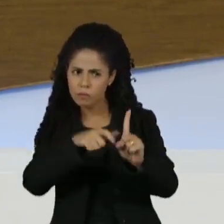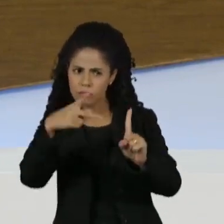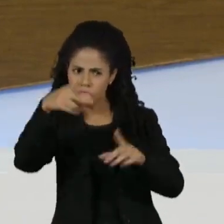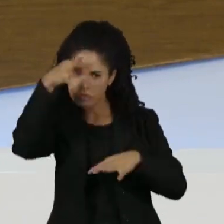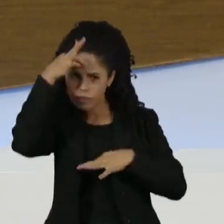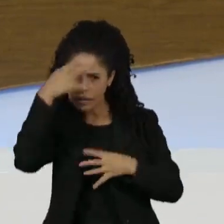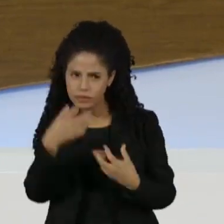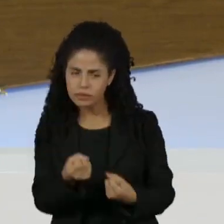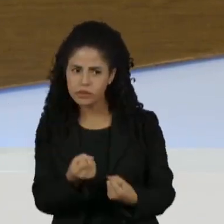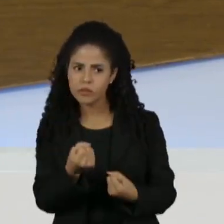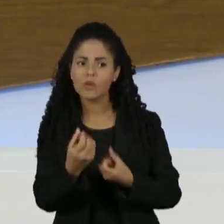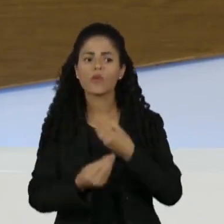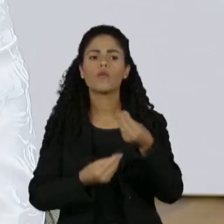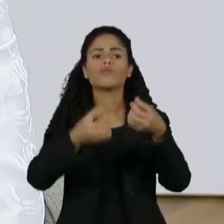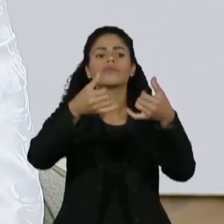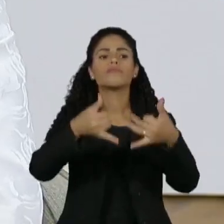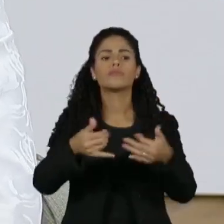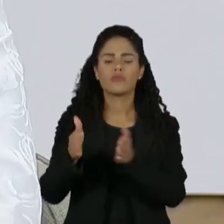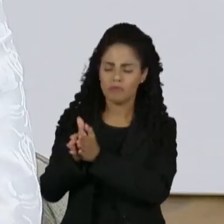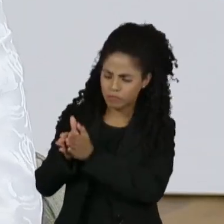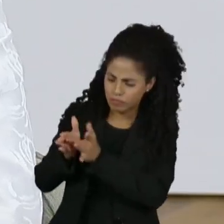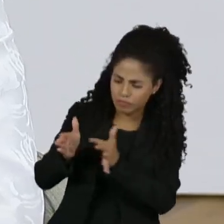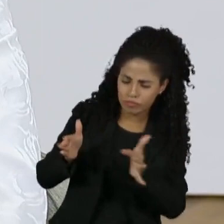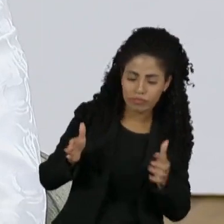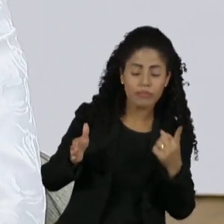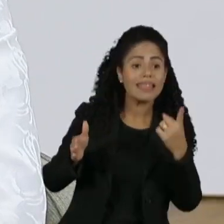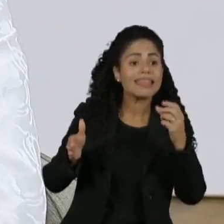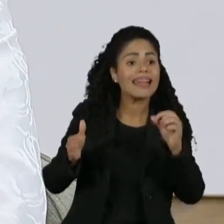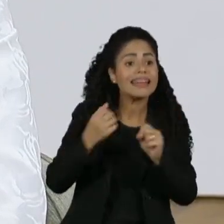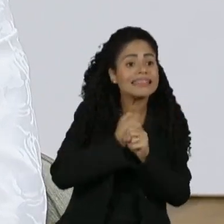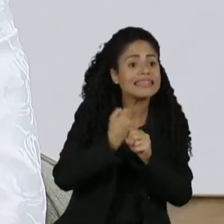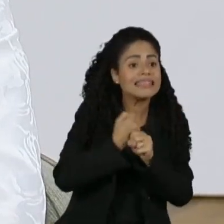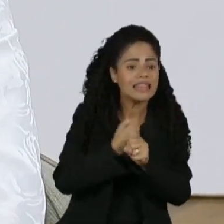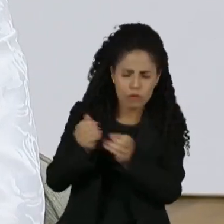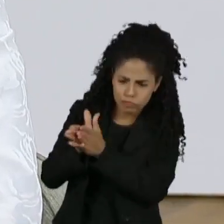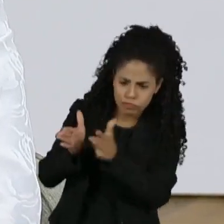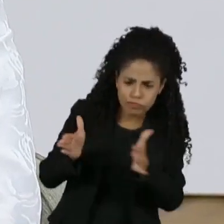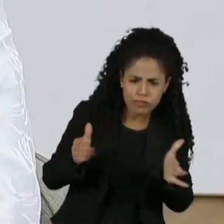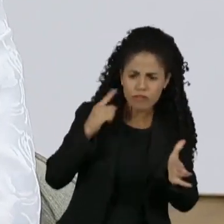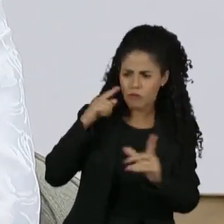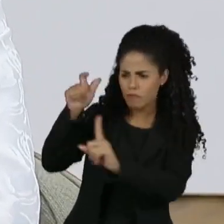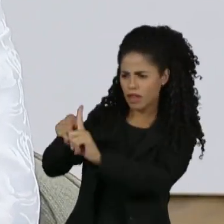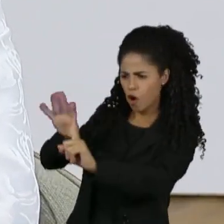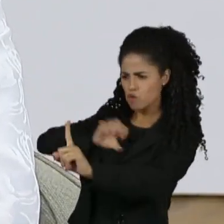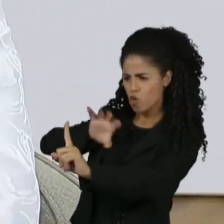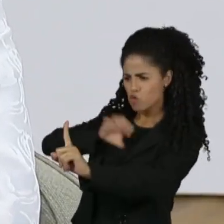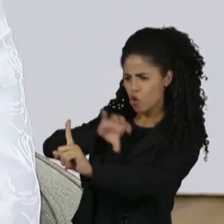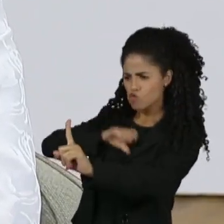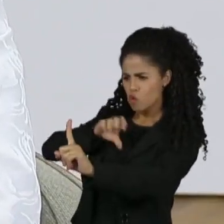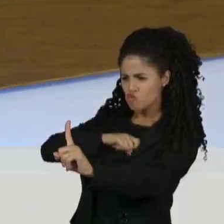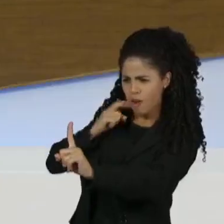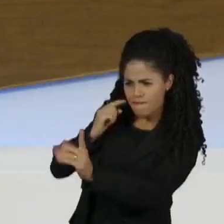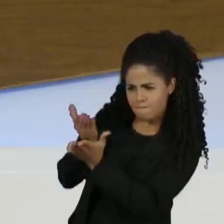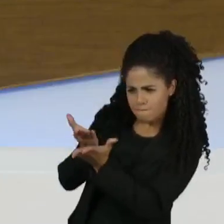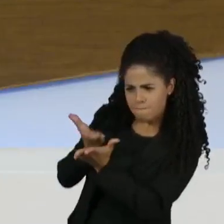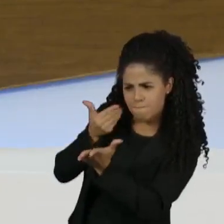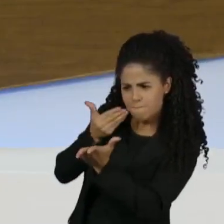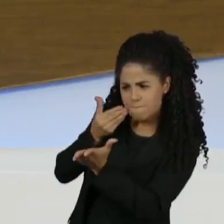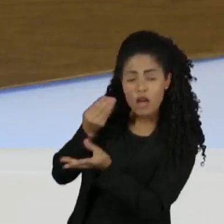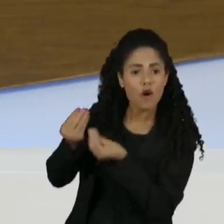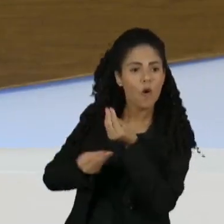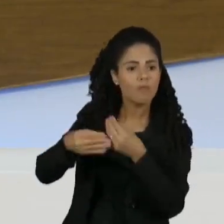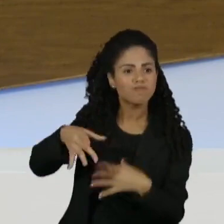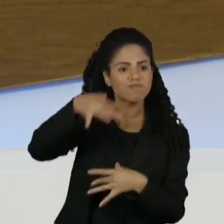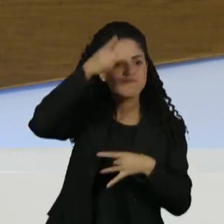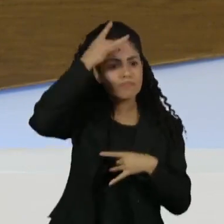que você foram 10 anos e tentando encarnar esse personagem né absorvendo isso tudo mas que você só se sentiu